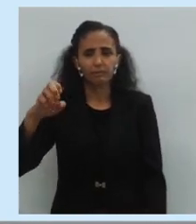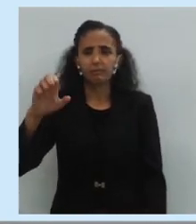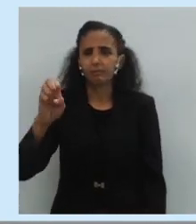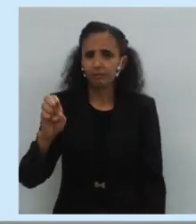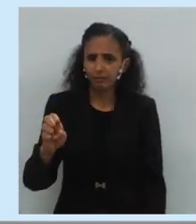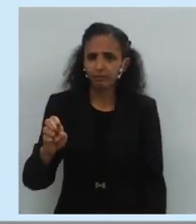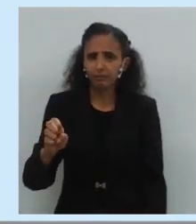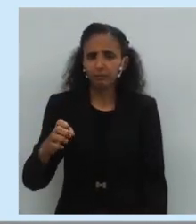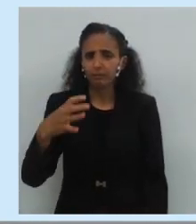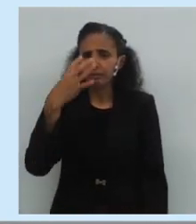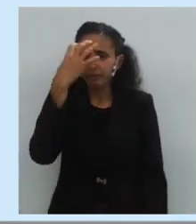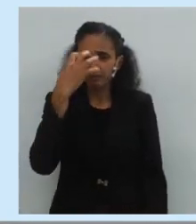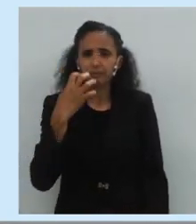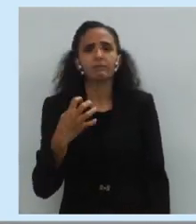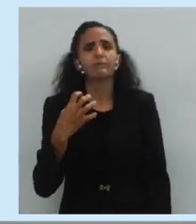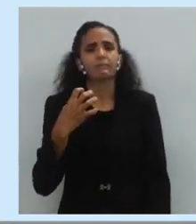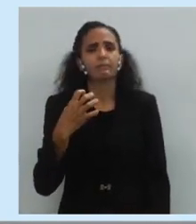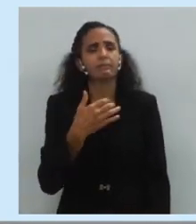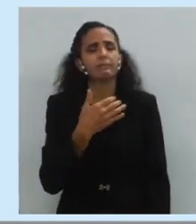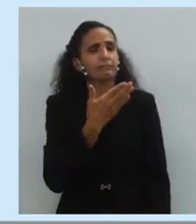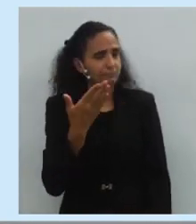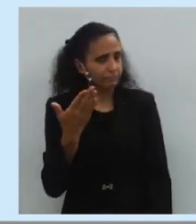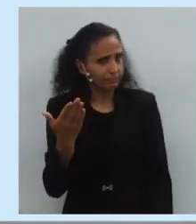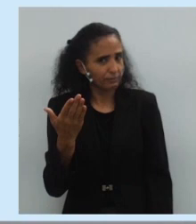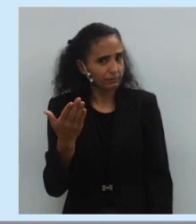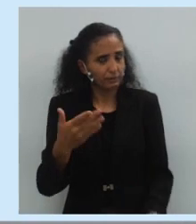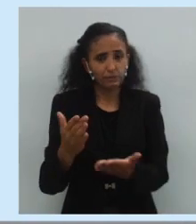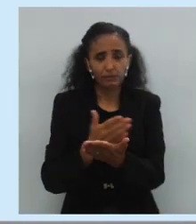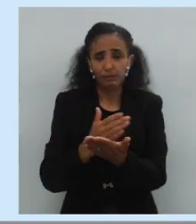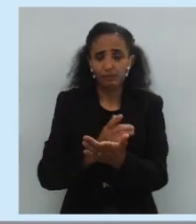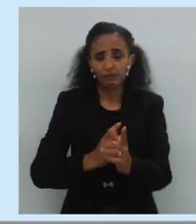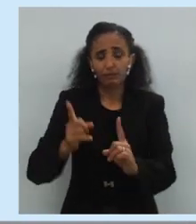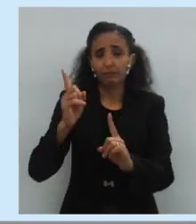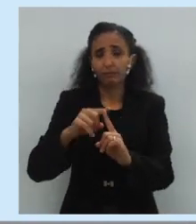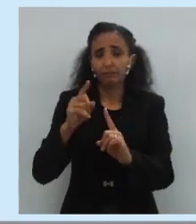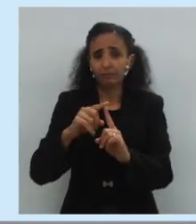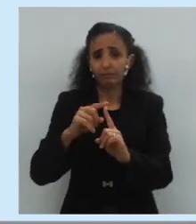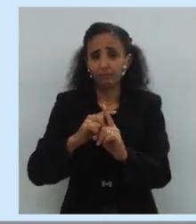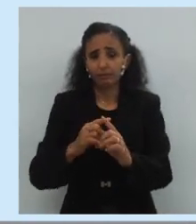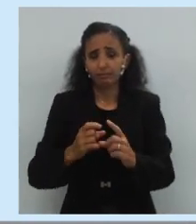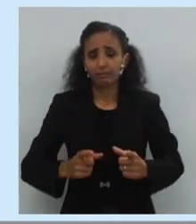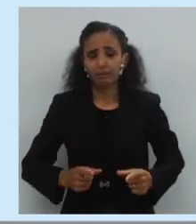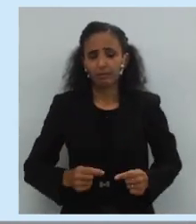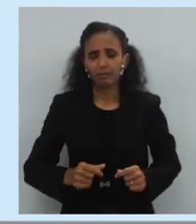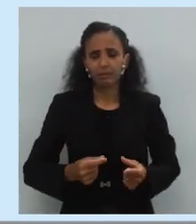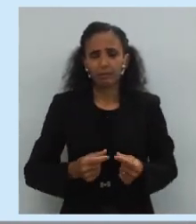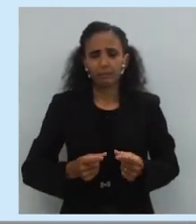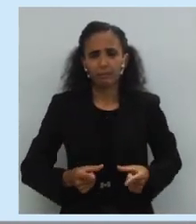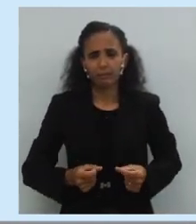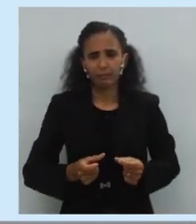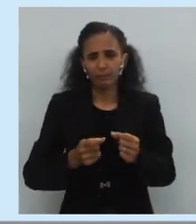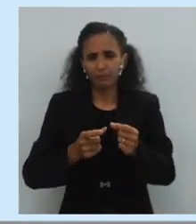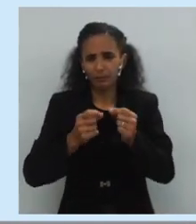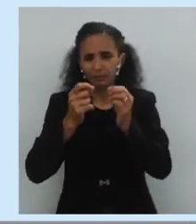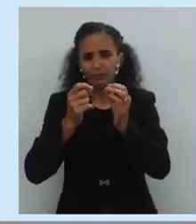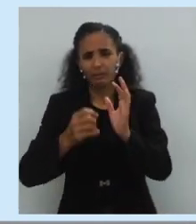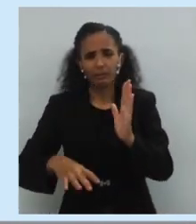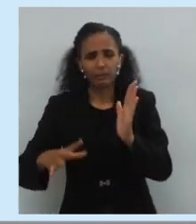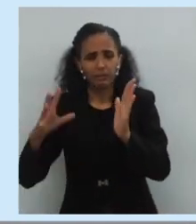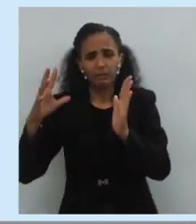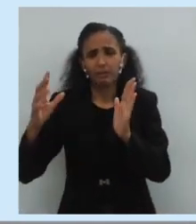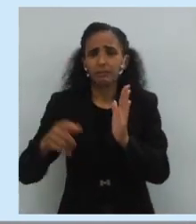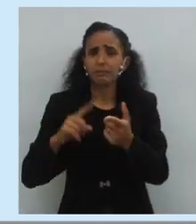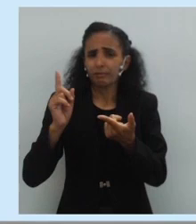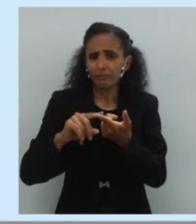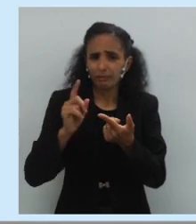herpes que são graves, que a gente chama de herpes zoster. Então, certos tipos de câncer, como